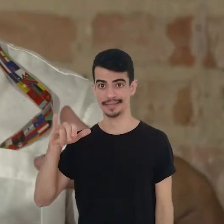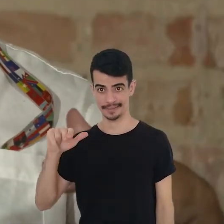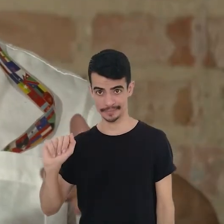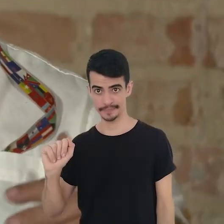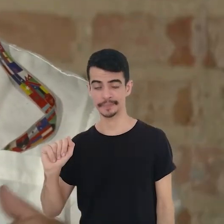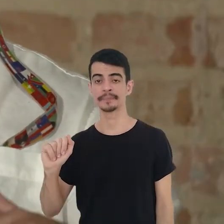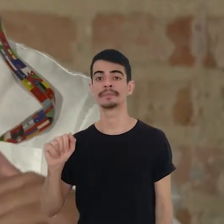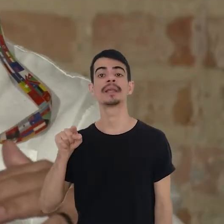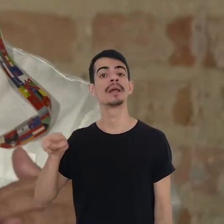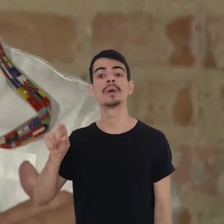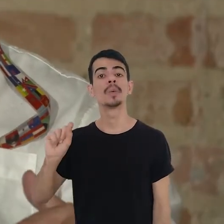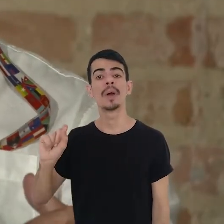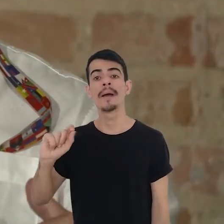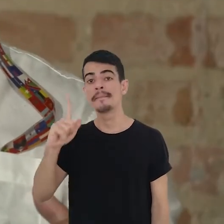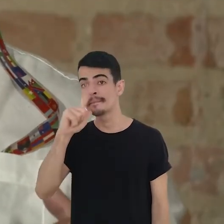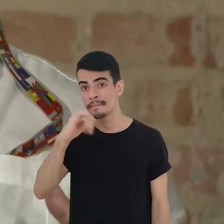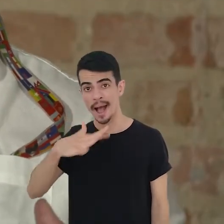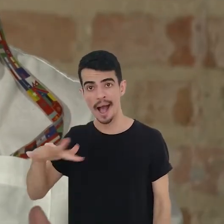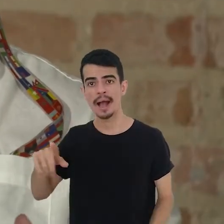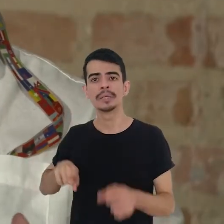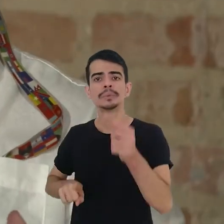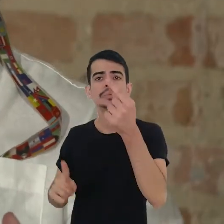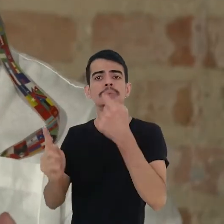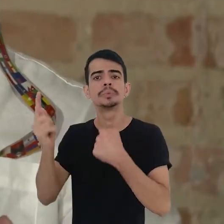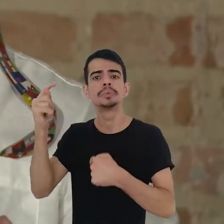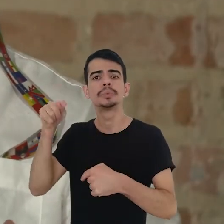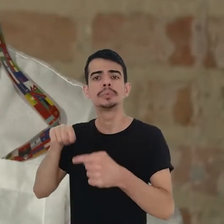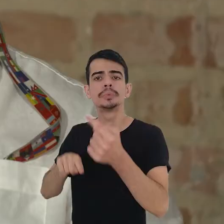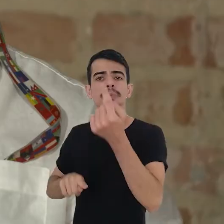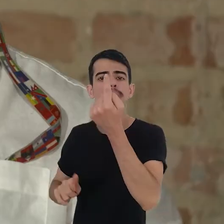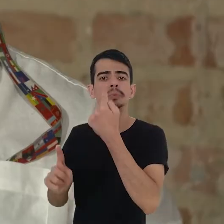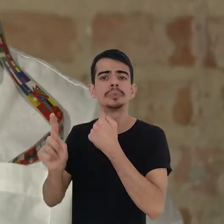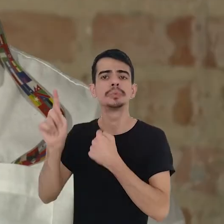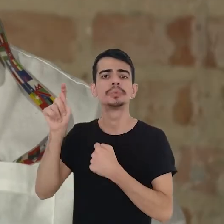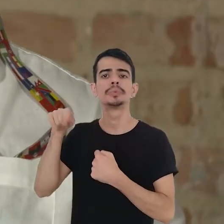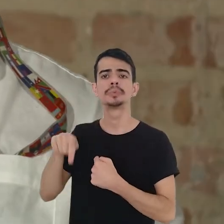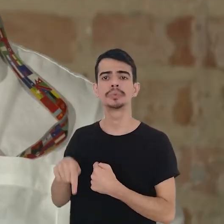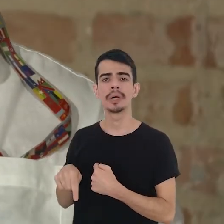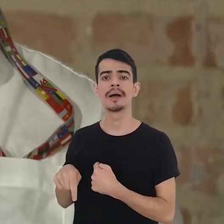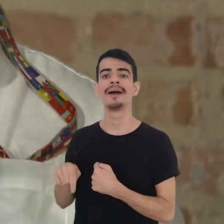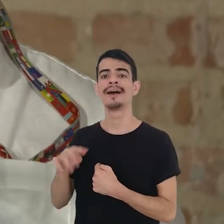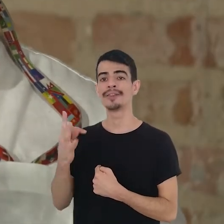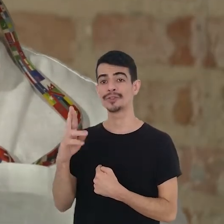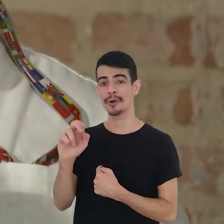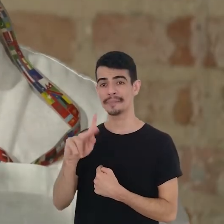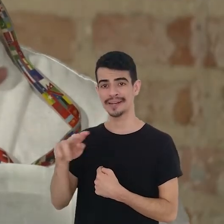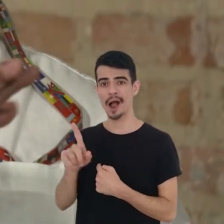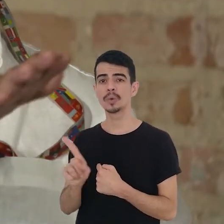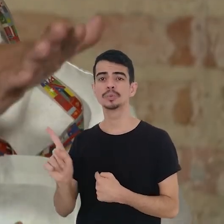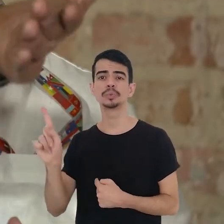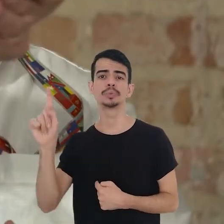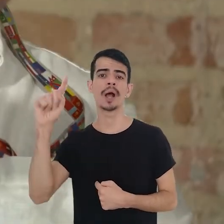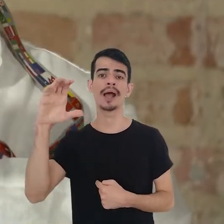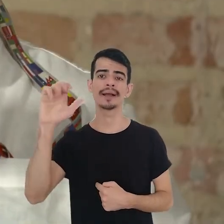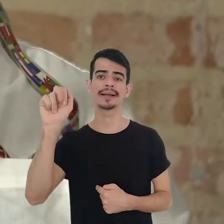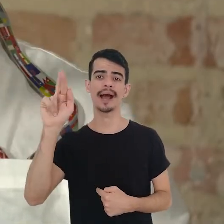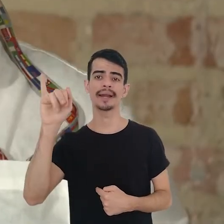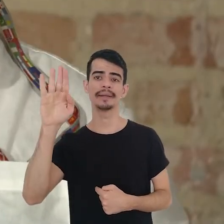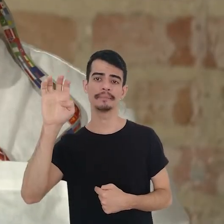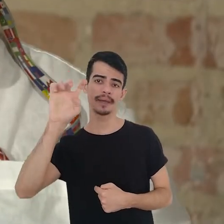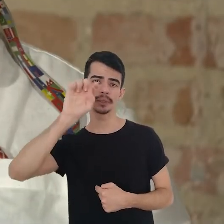corrente marítima que passa pelas regiões tropicais, vai lá no Caribe e depois